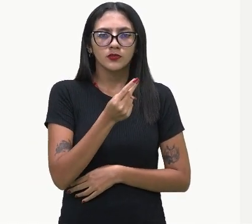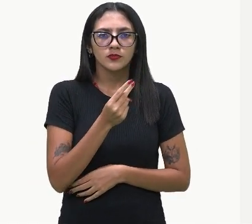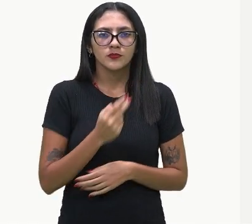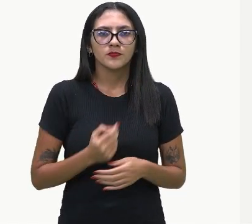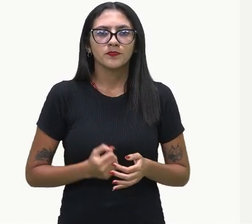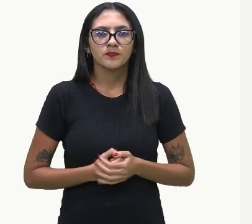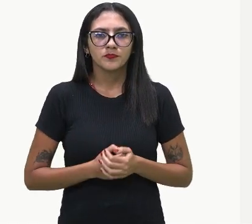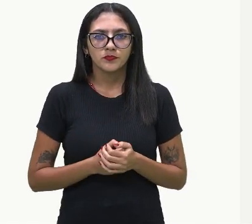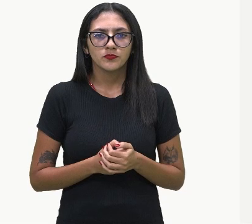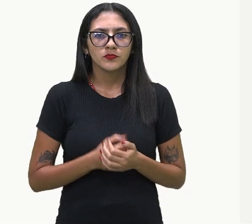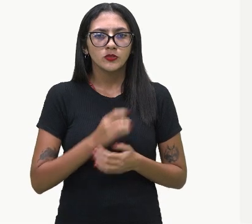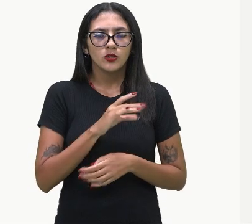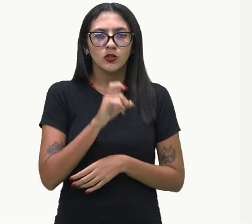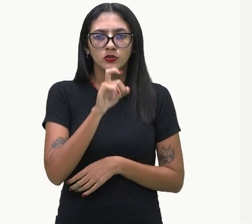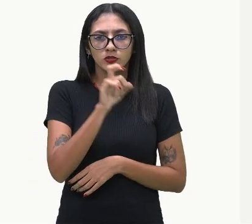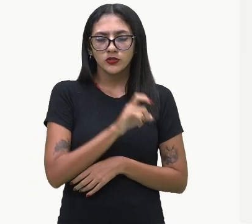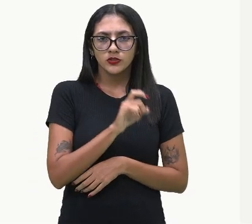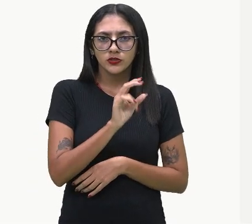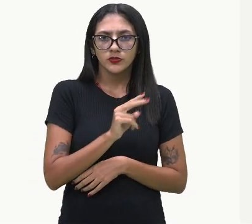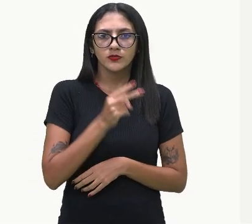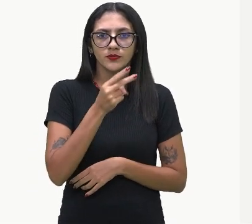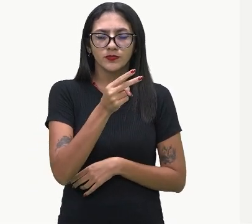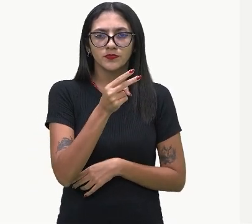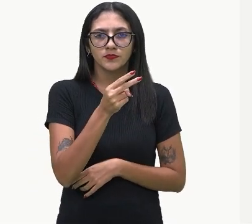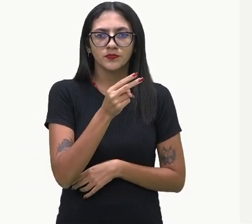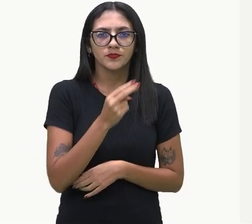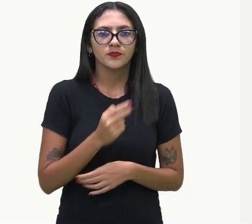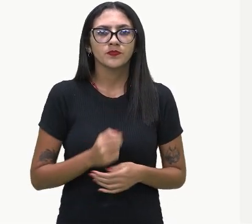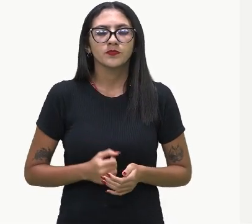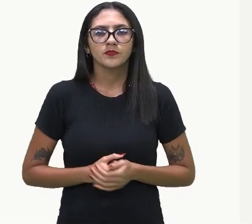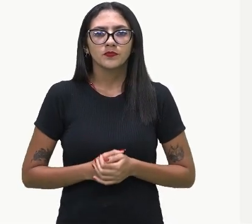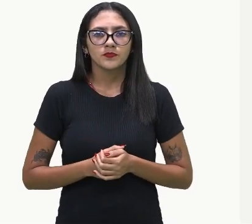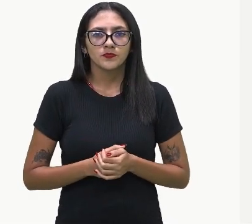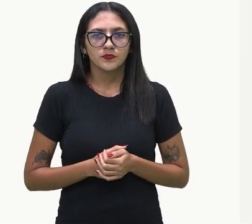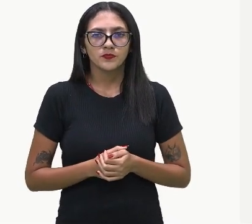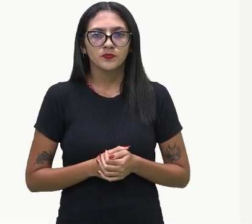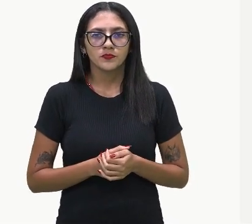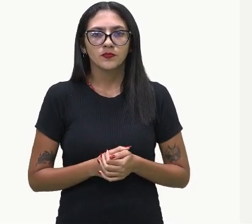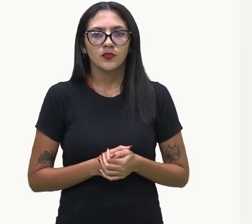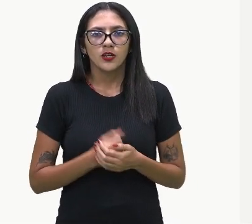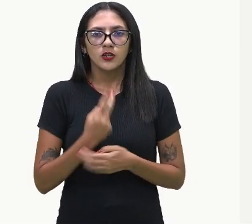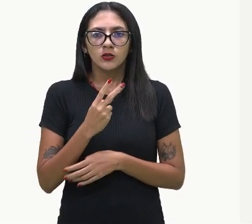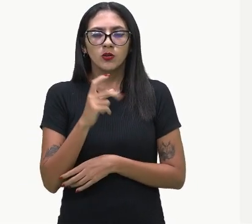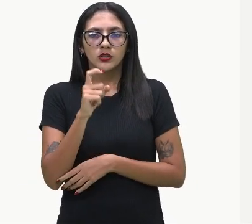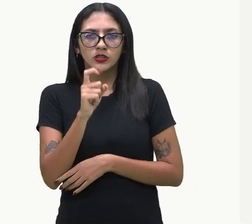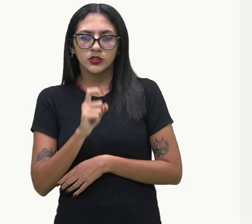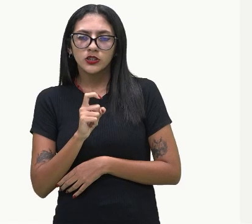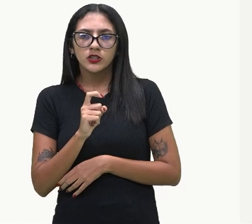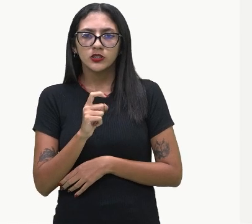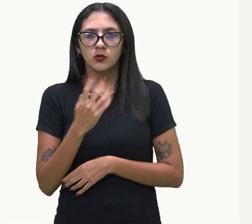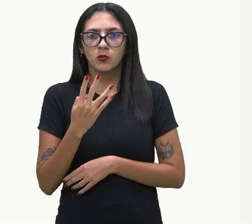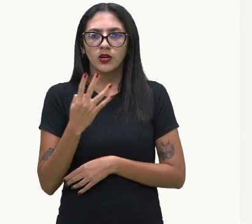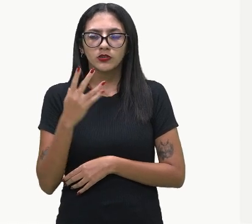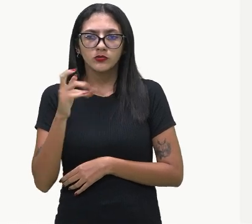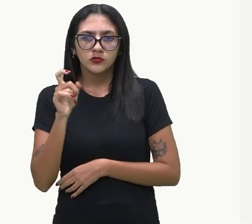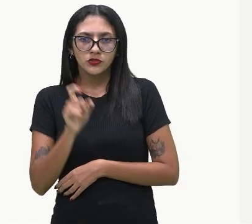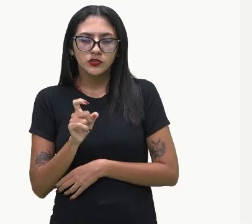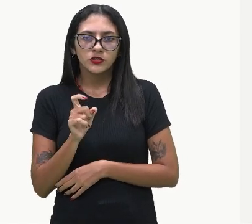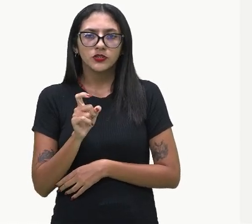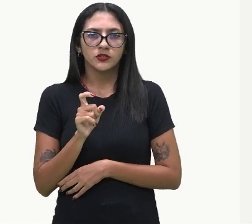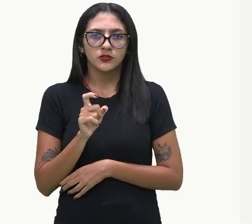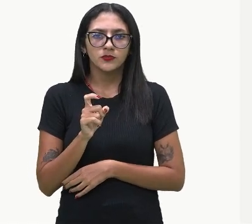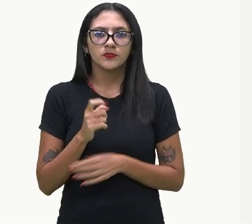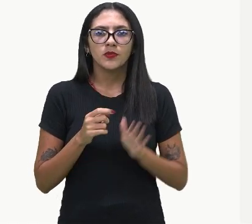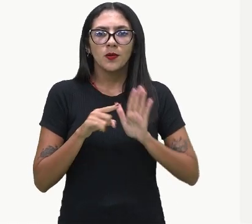ficar somente com 1x ao quadrado. E se eu tenho 2x e eu tiro 4,